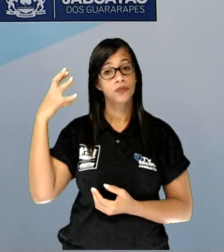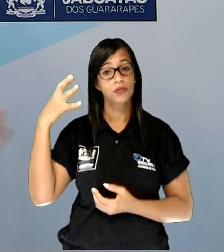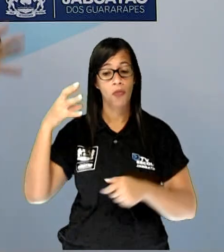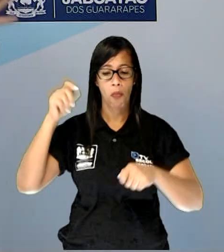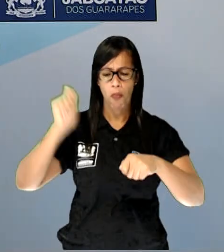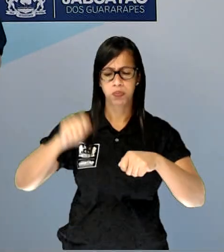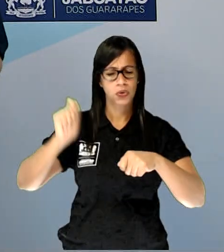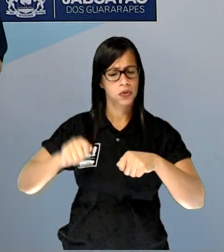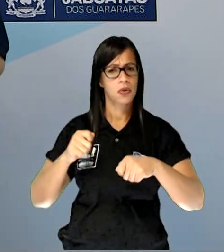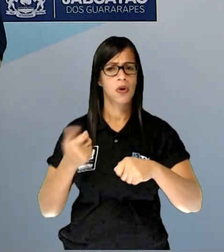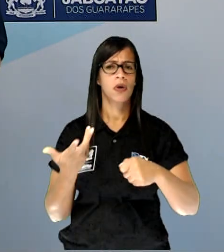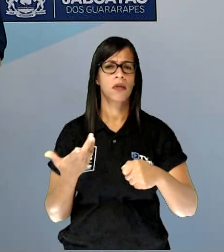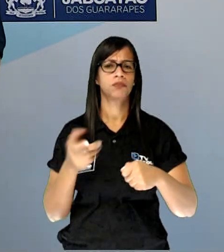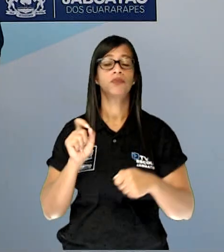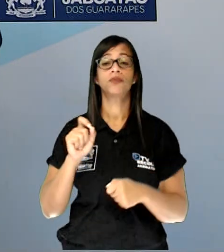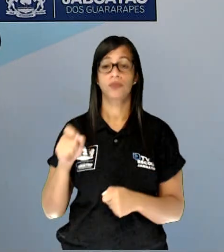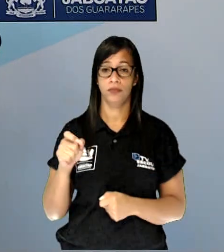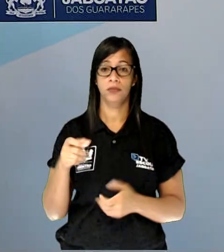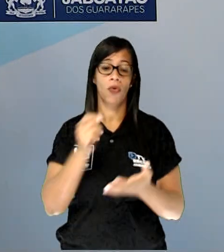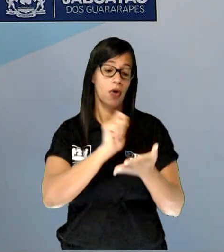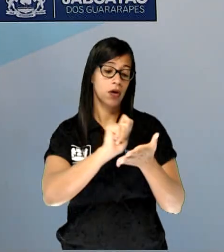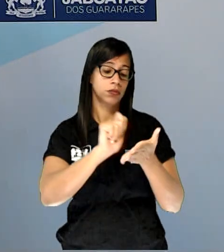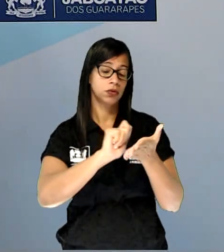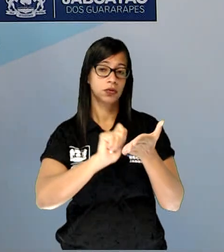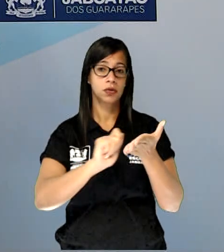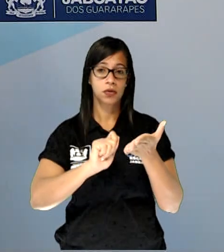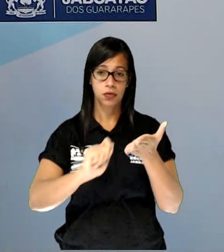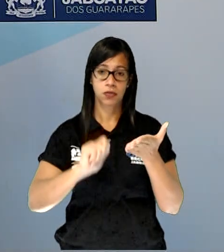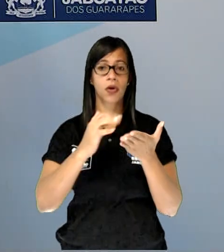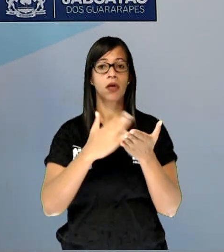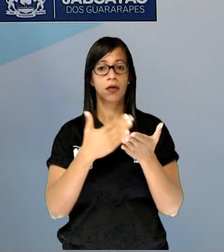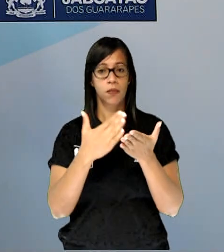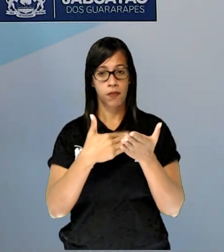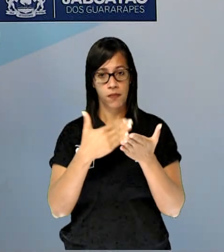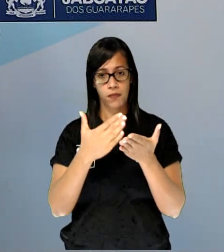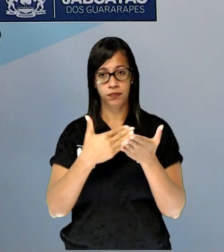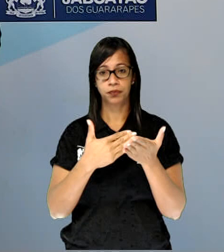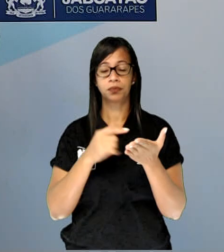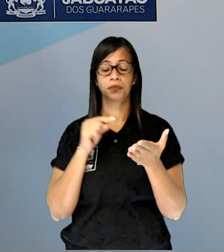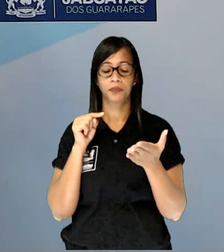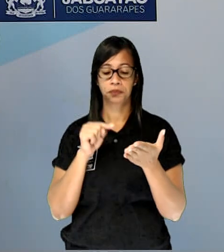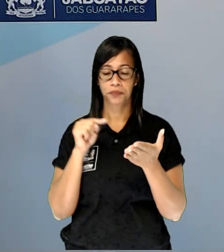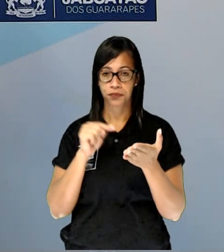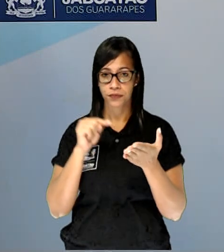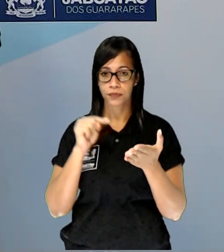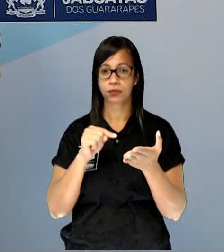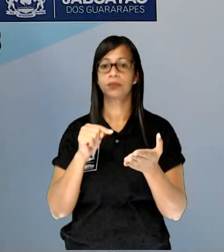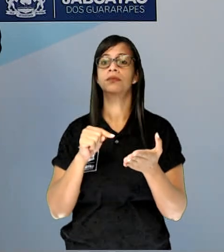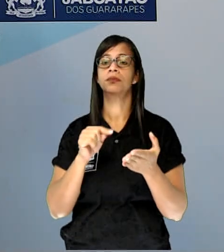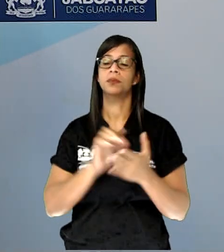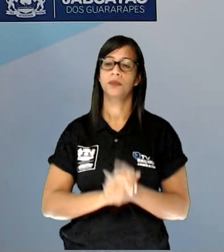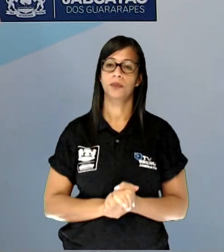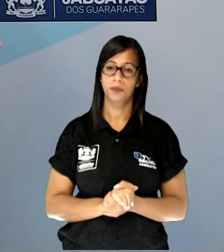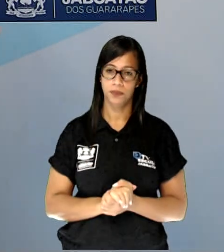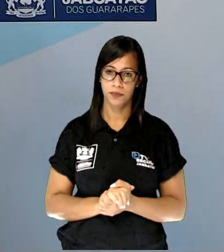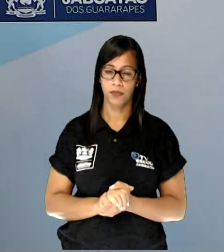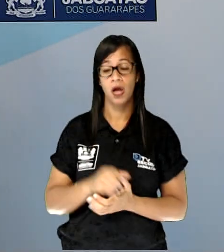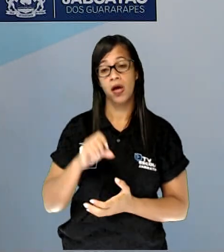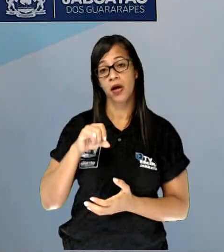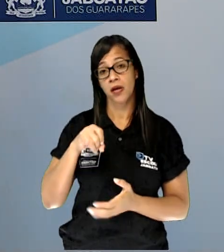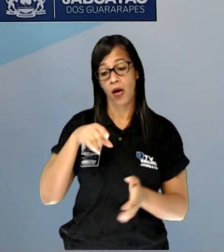pau. E aí você vai fazer uma lista com o nome desses objetos e descrever o som produzido. Se o som é